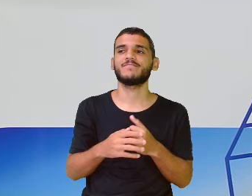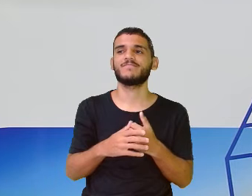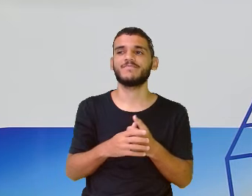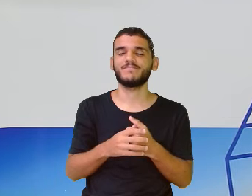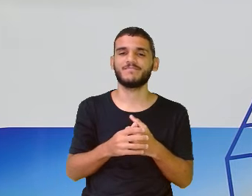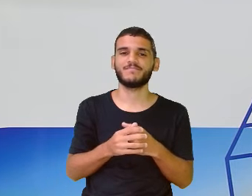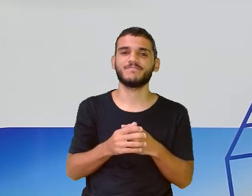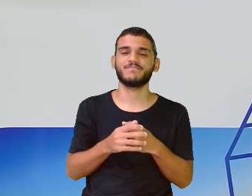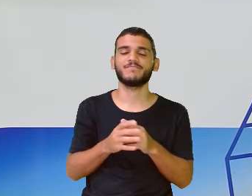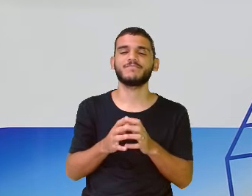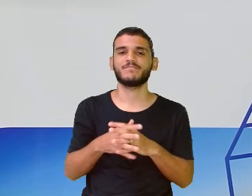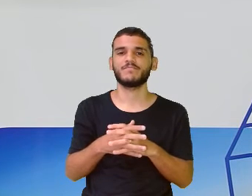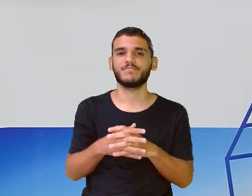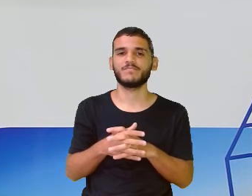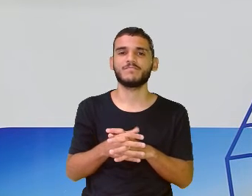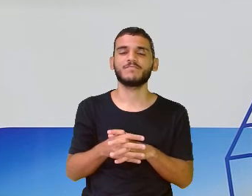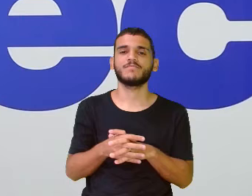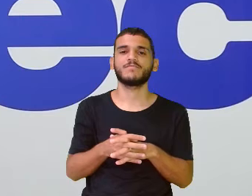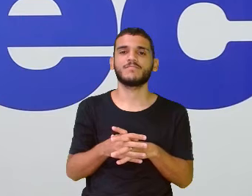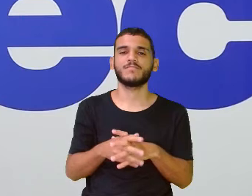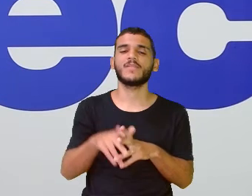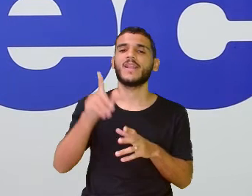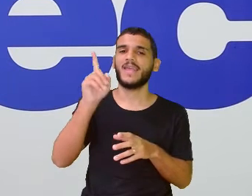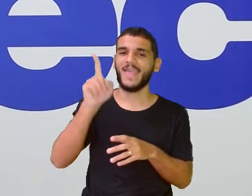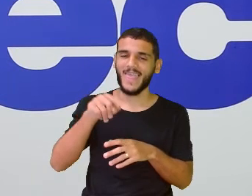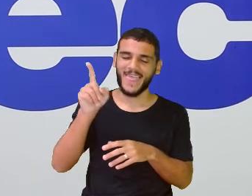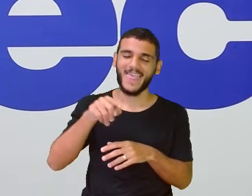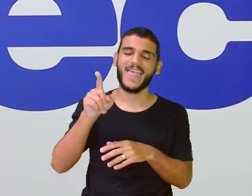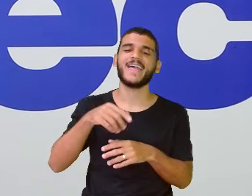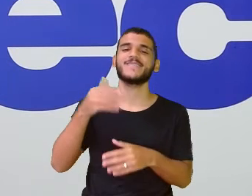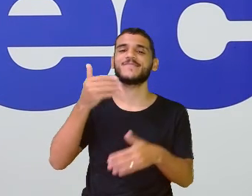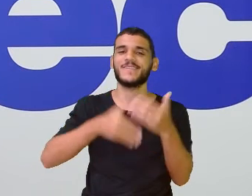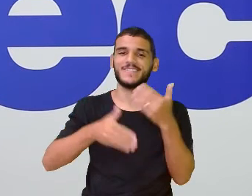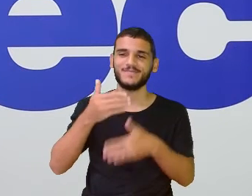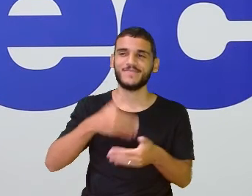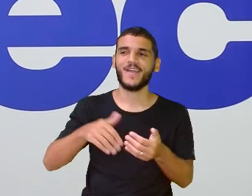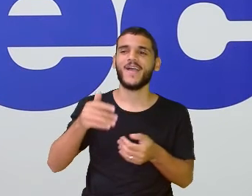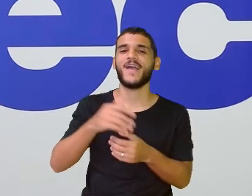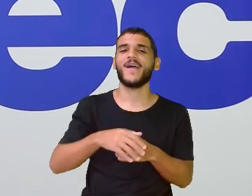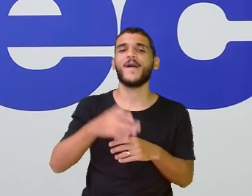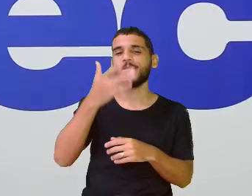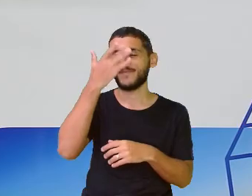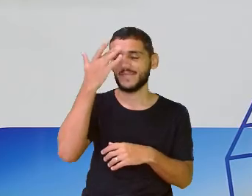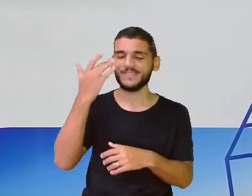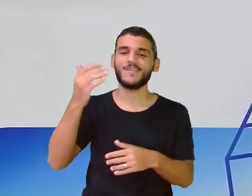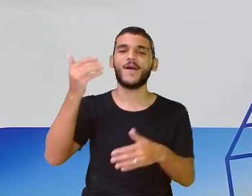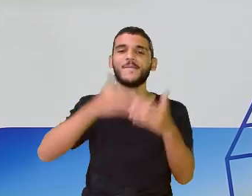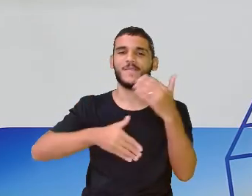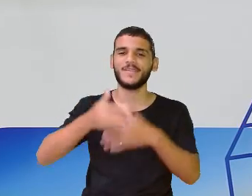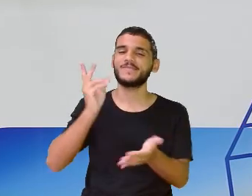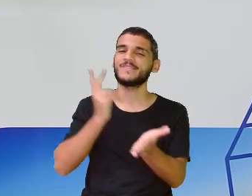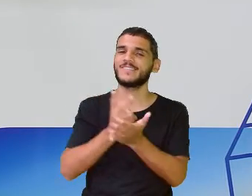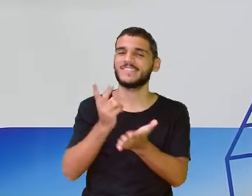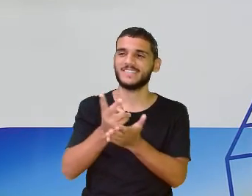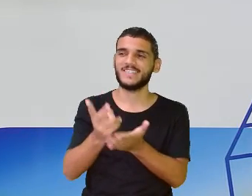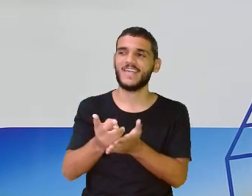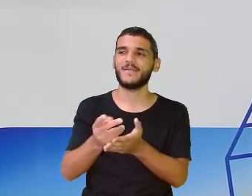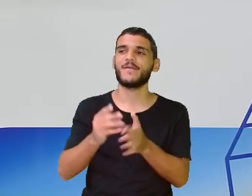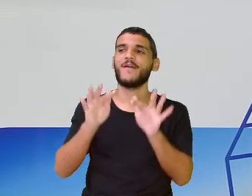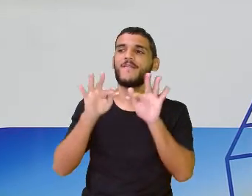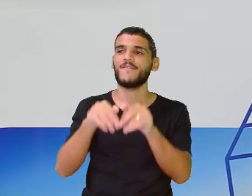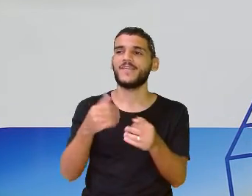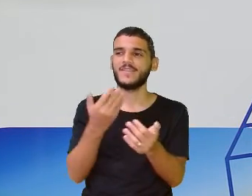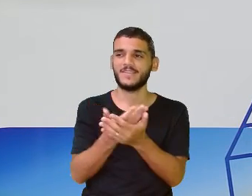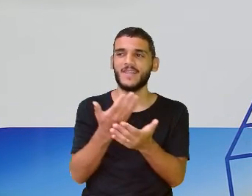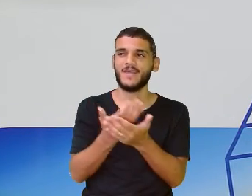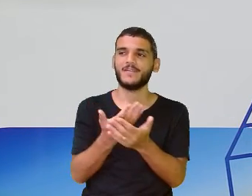Escola Municipal Padre José Matias Delgado. Olha aí, então, pessoal do Matias sempre aqui. Vamos lá que estamos caminhando para o finalzinho da aula.